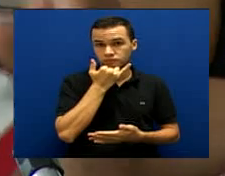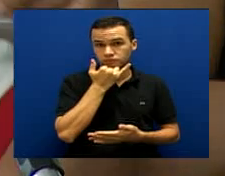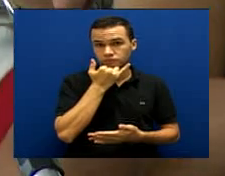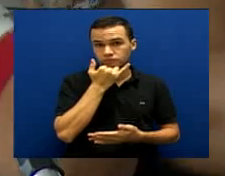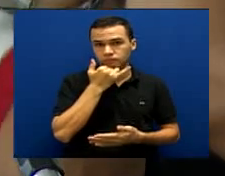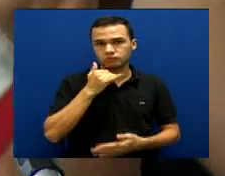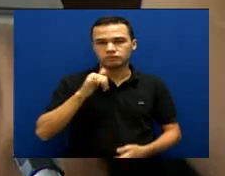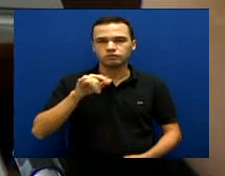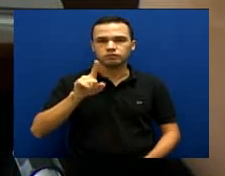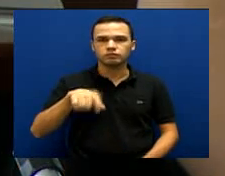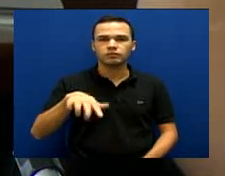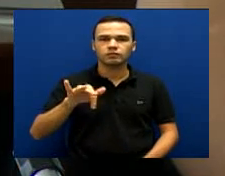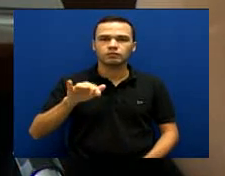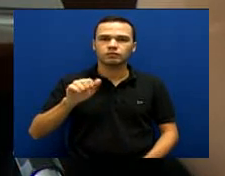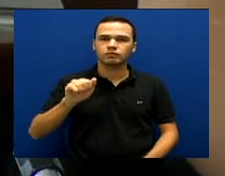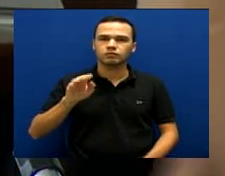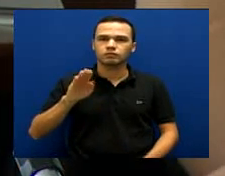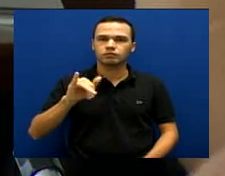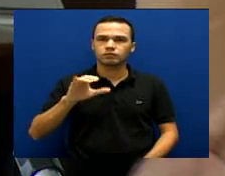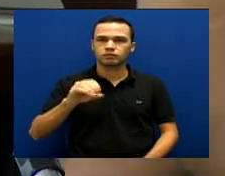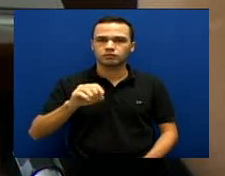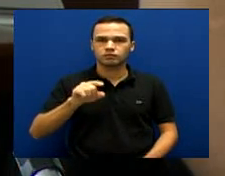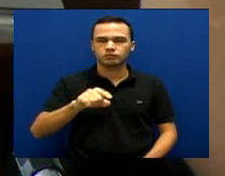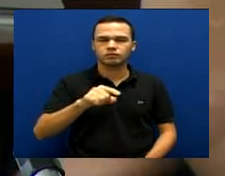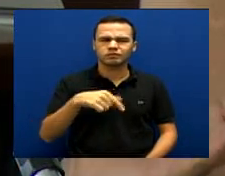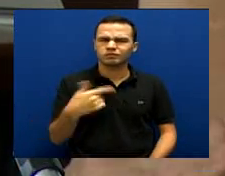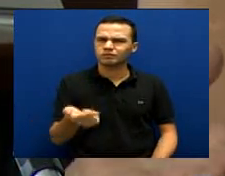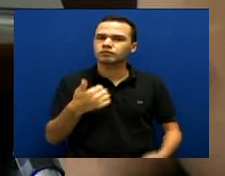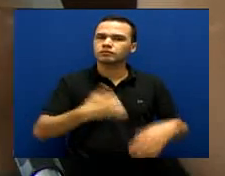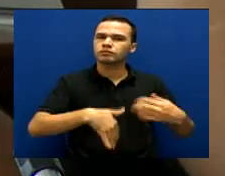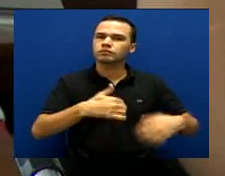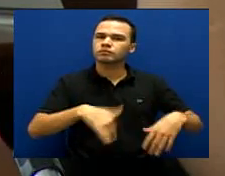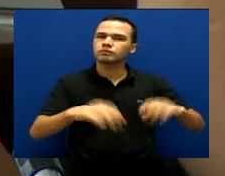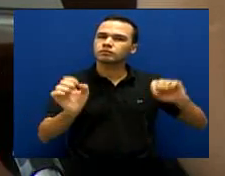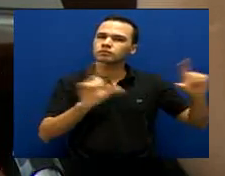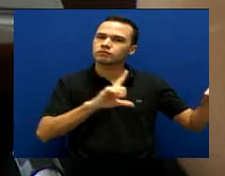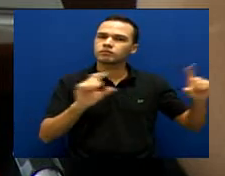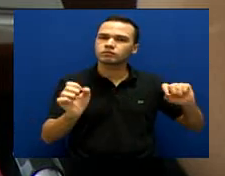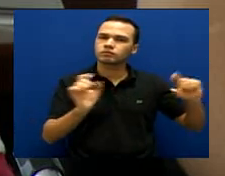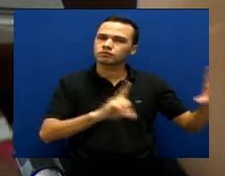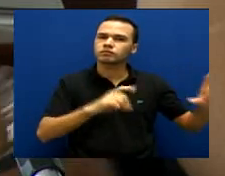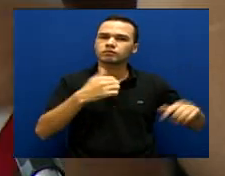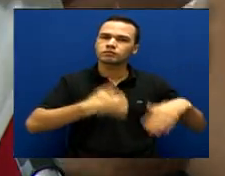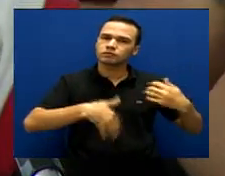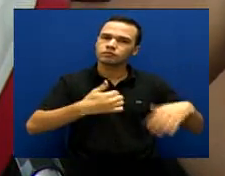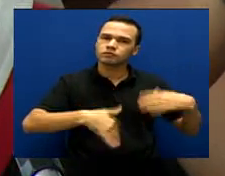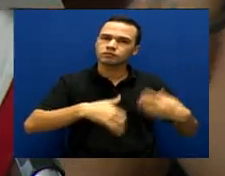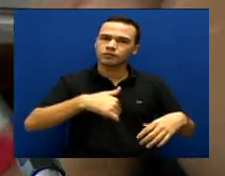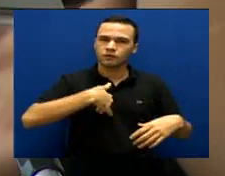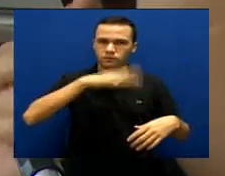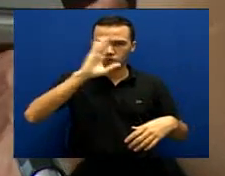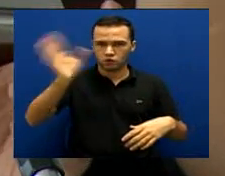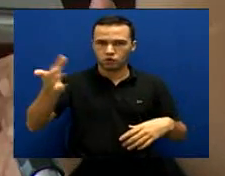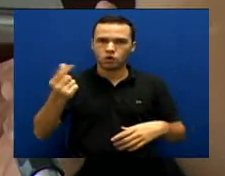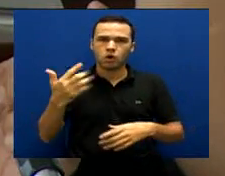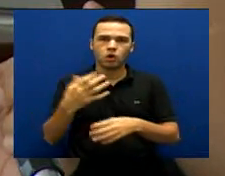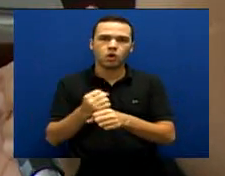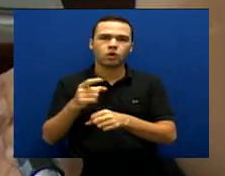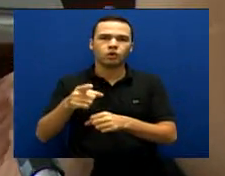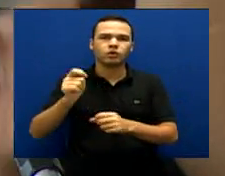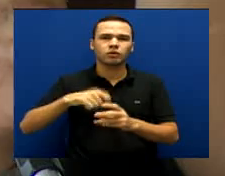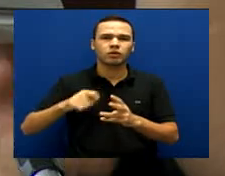ronaldinho fábio né fala o diretor apresentar um relatório de o enfoque financeiro de um